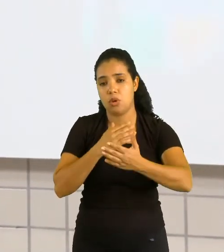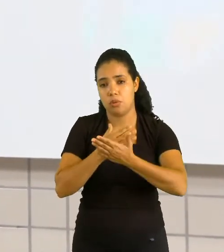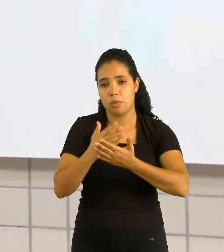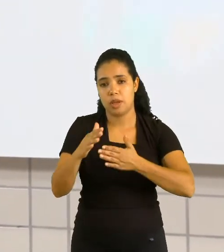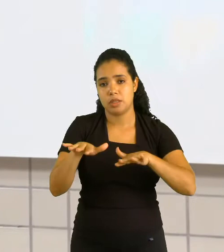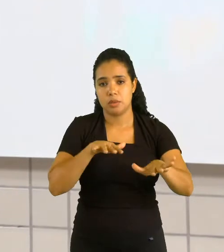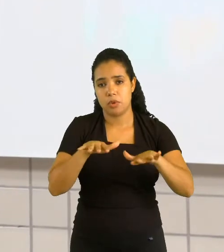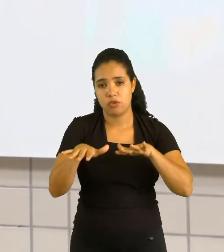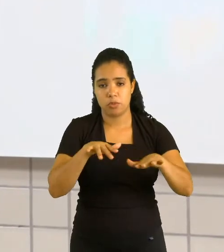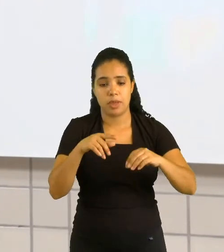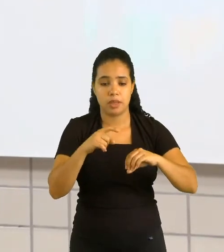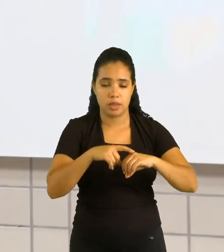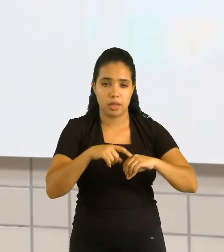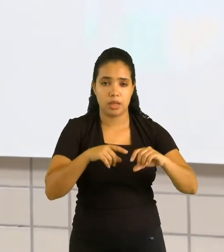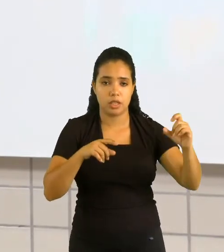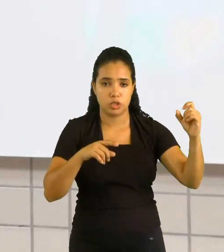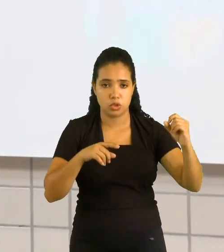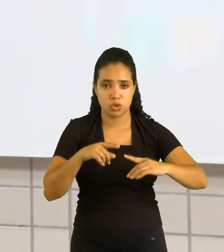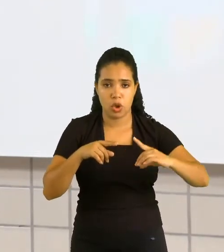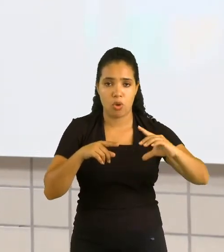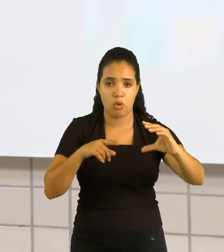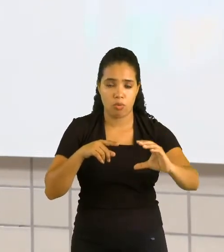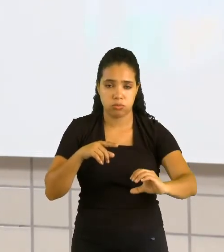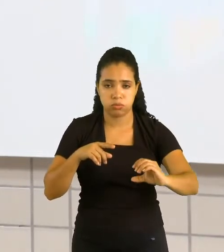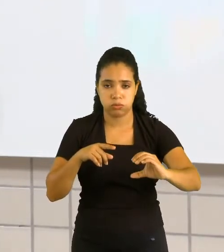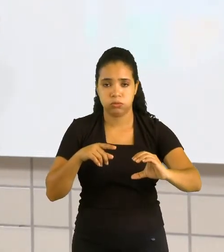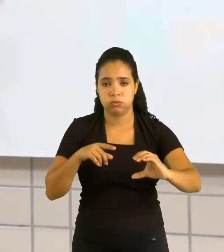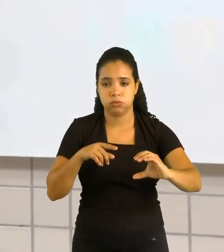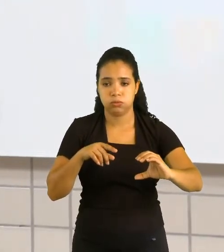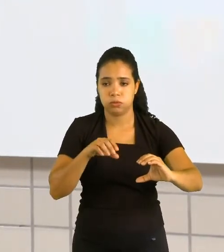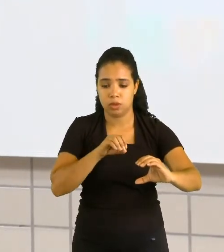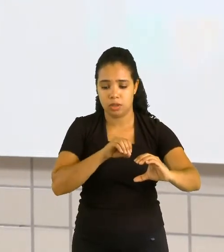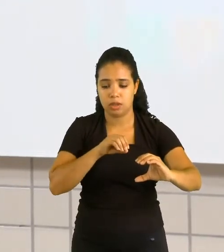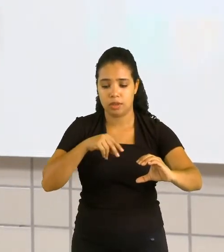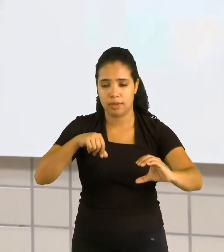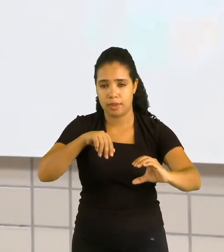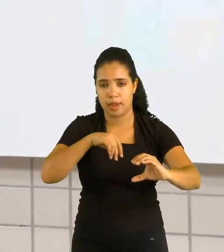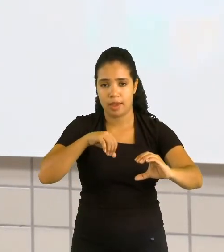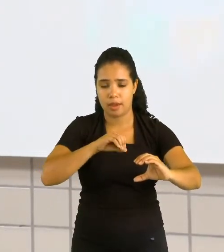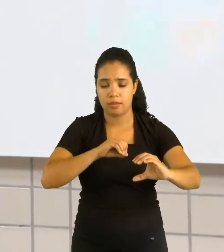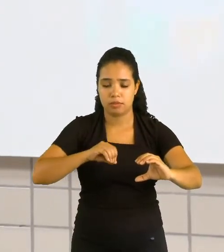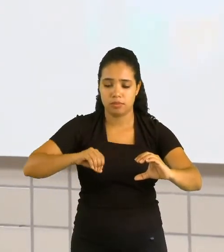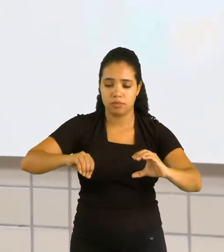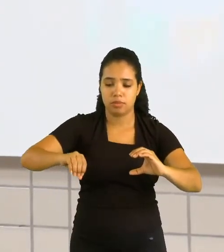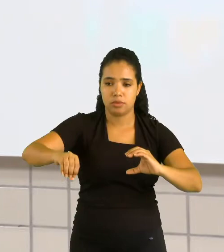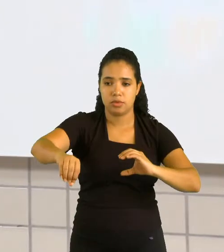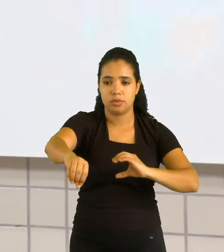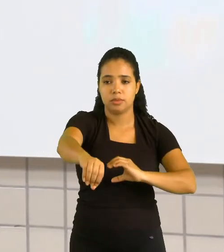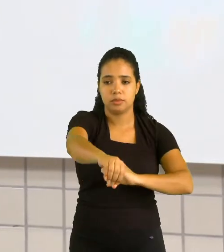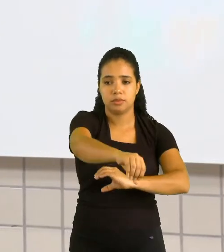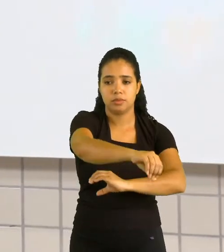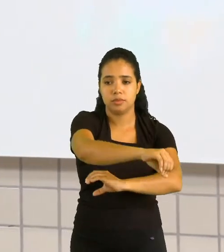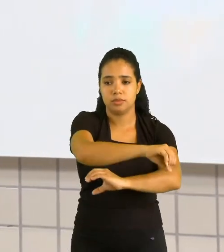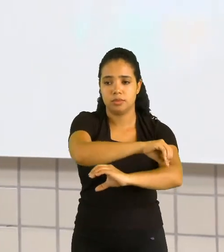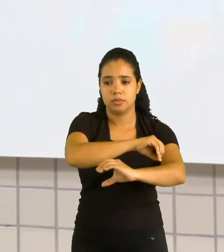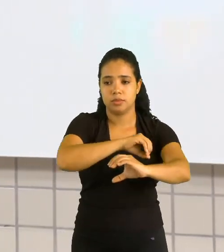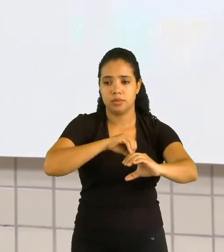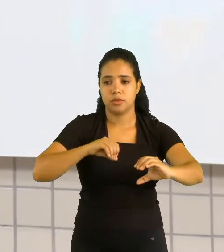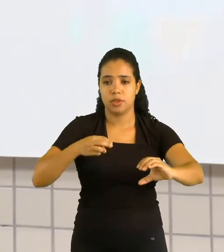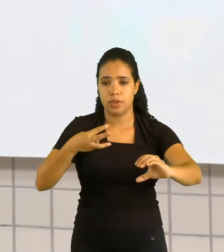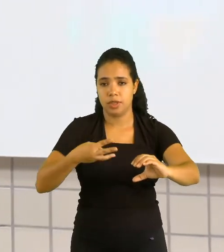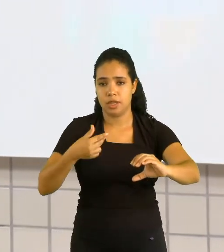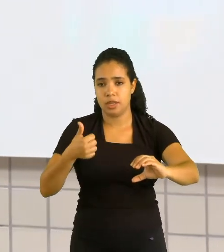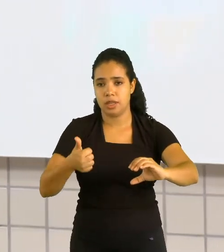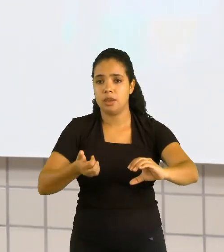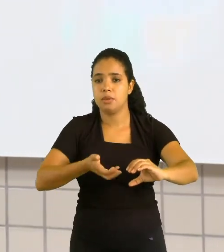de translação. Então, ele começa, né, faz toda a volta ao Sol e no dia 31 de